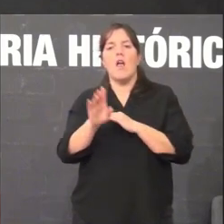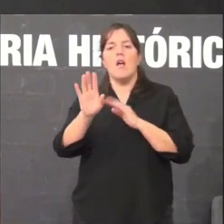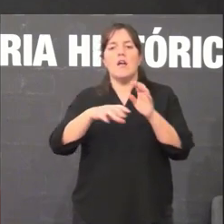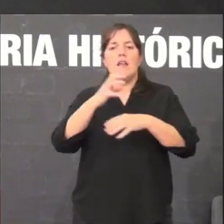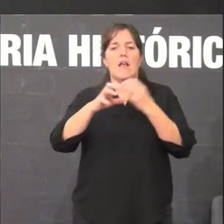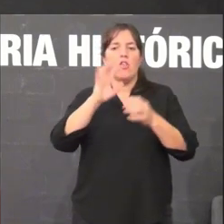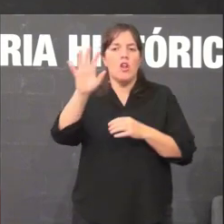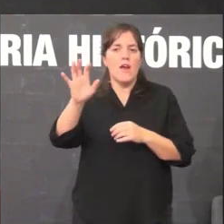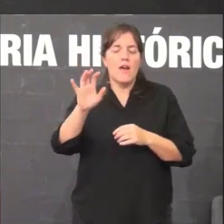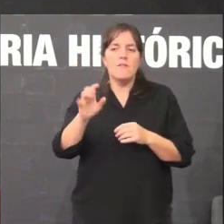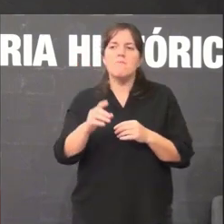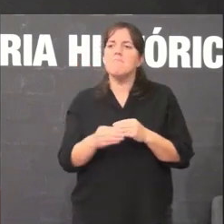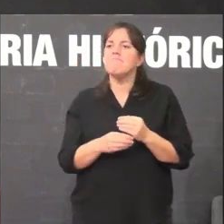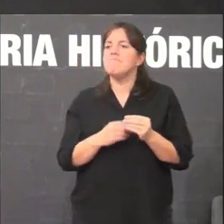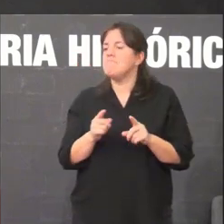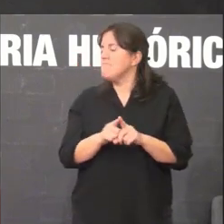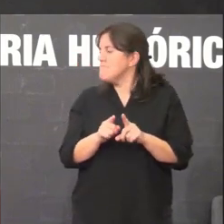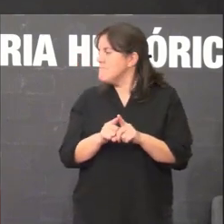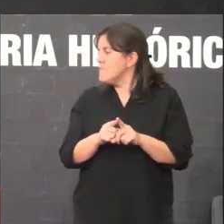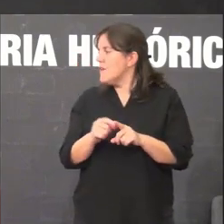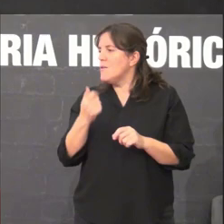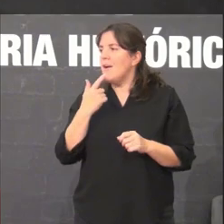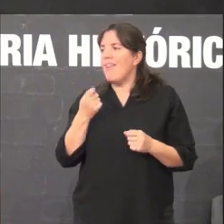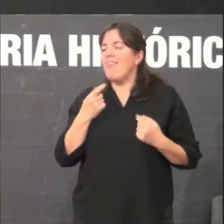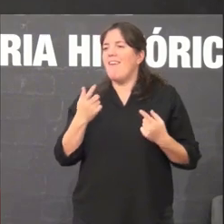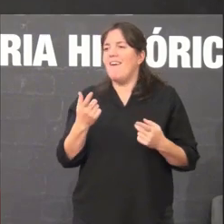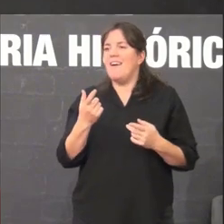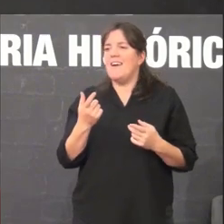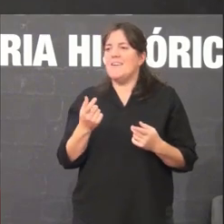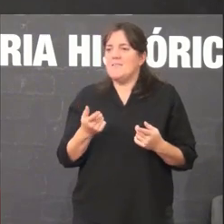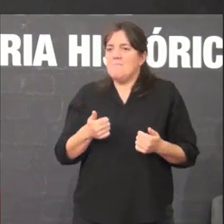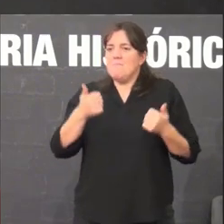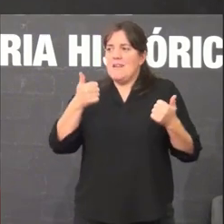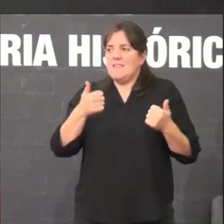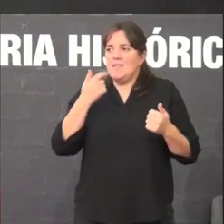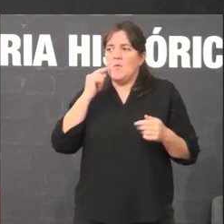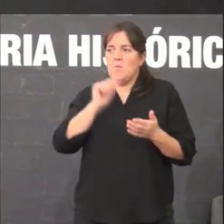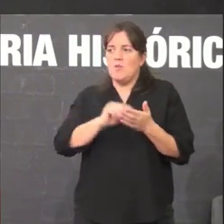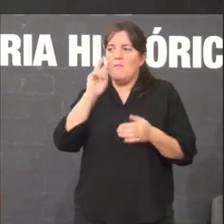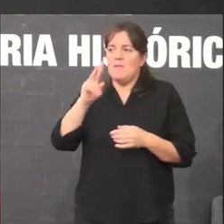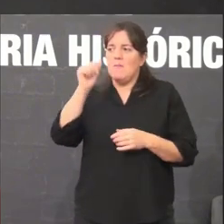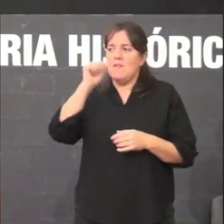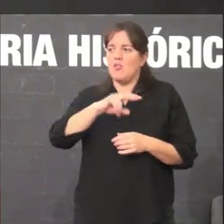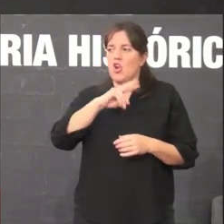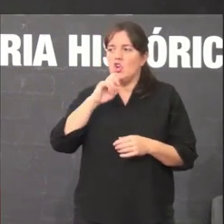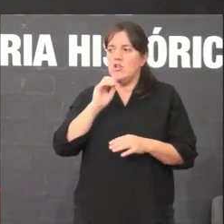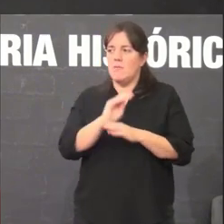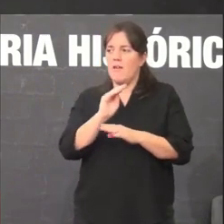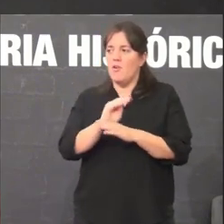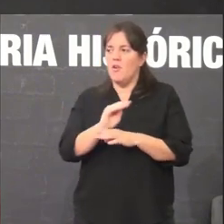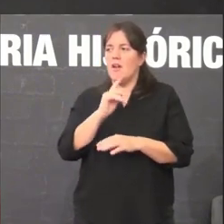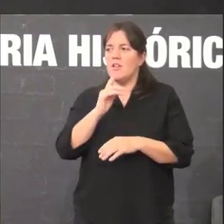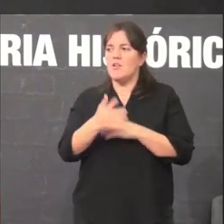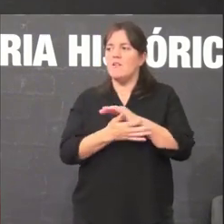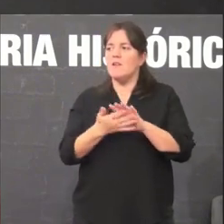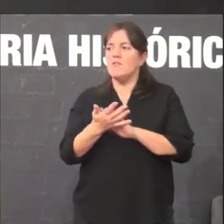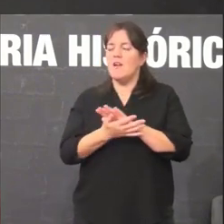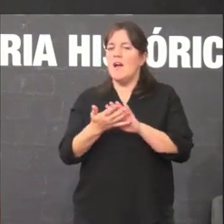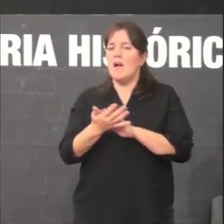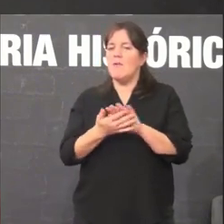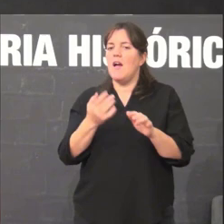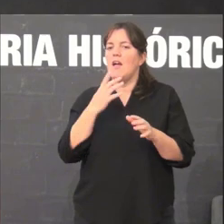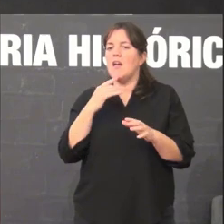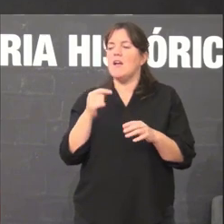Berlim, vai ainda enfatizar mais esta visão conservadora. E então vai-se falar do perigo, do